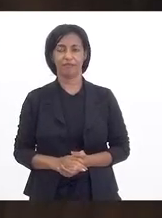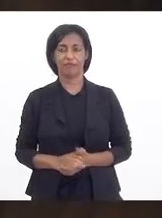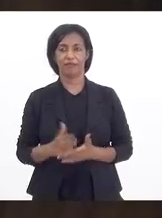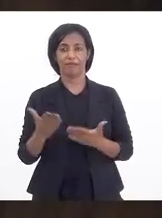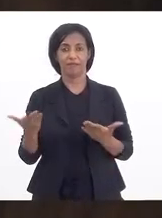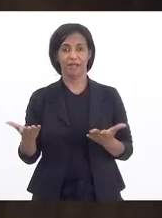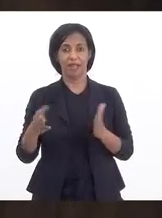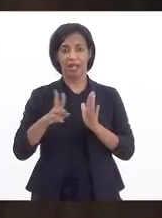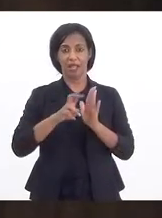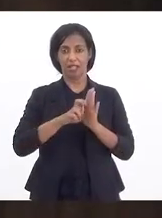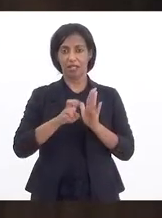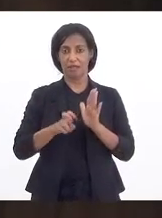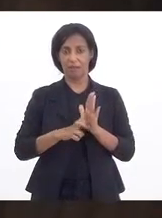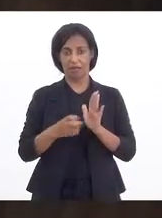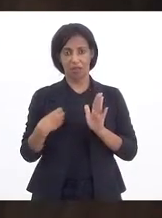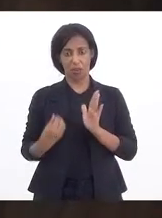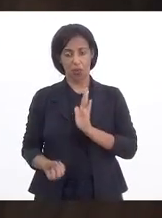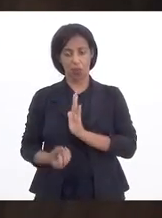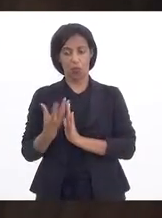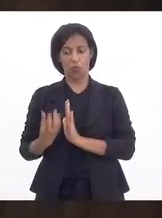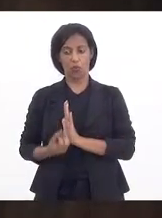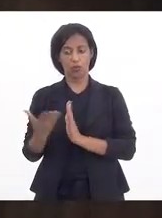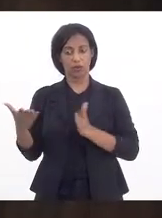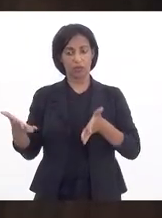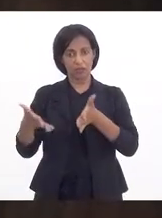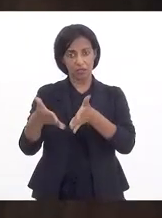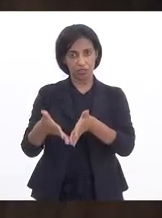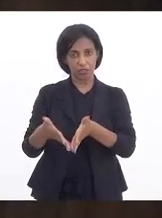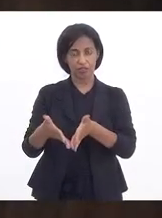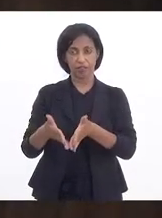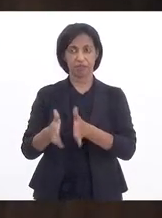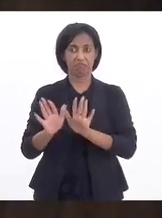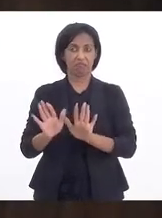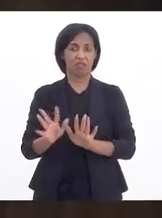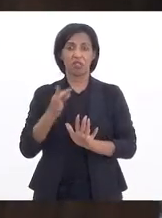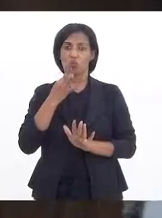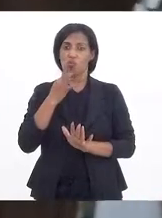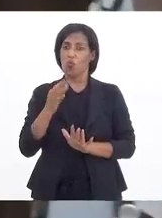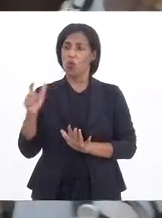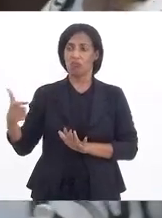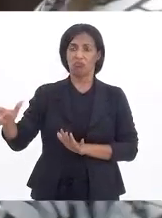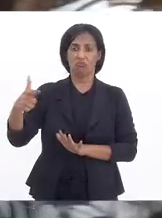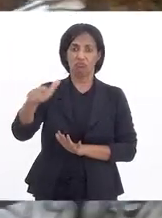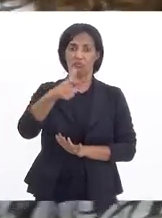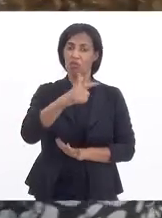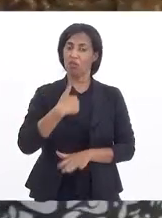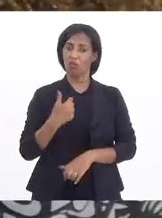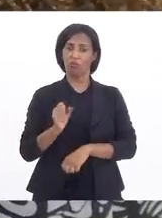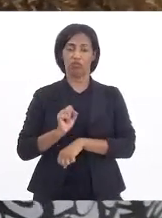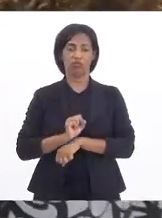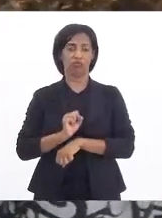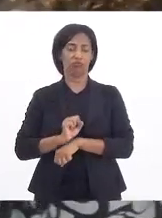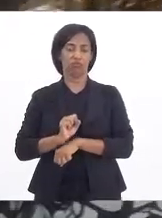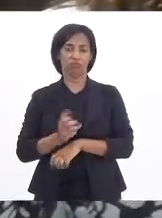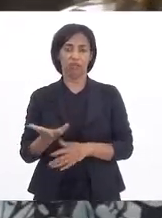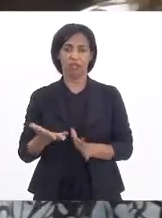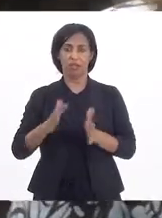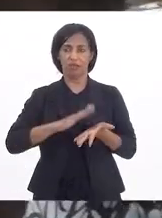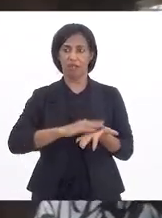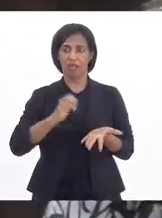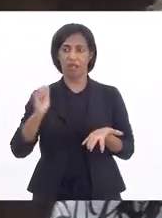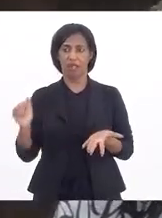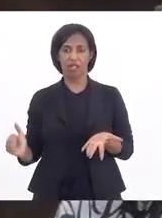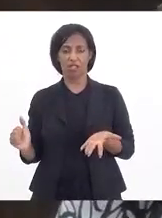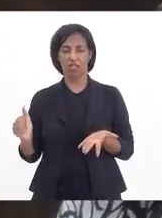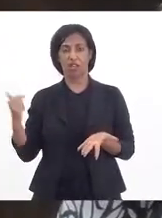em meu Deus que o produzir são nesse sentido mas não conheça dos outros então vamos aguardar vai sair de